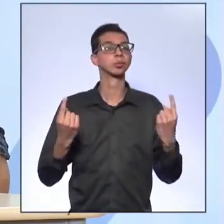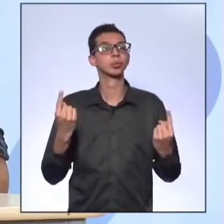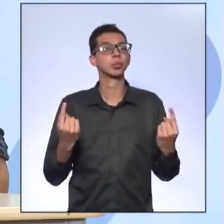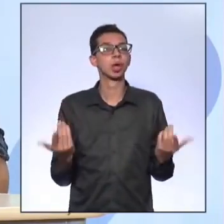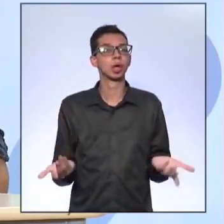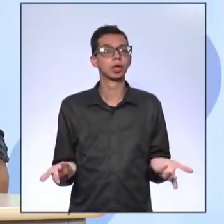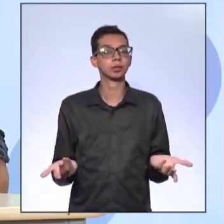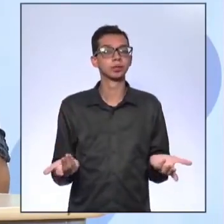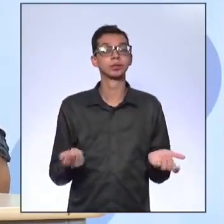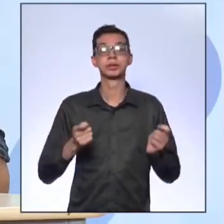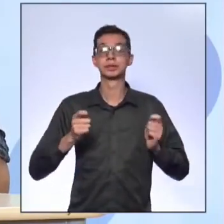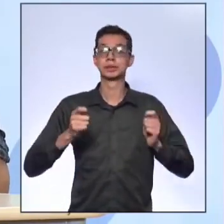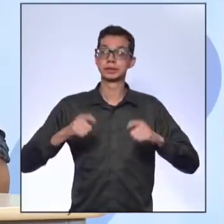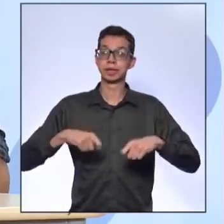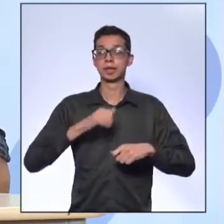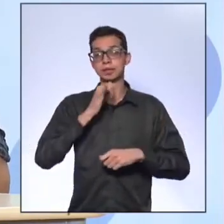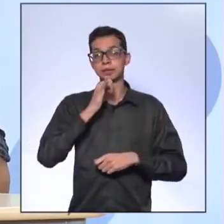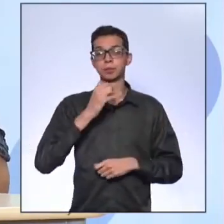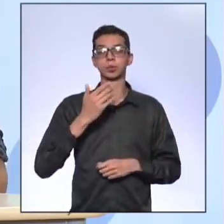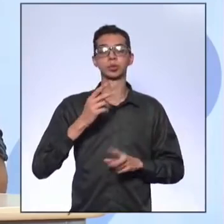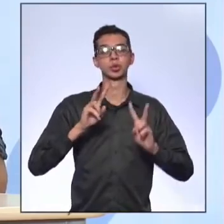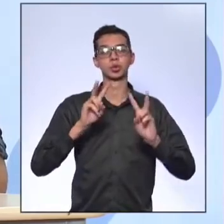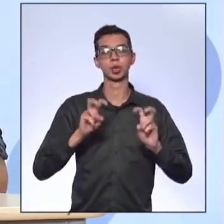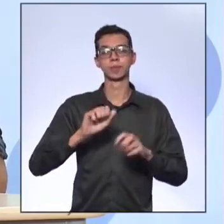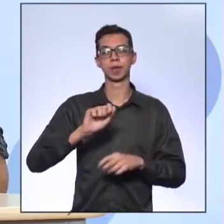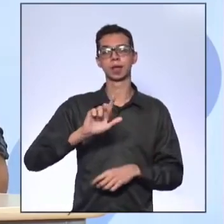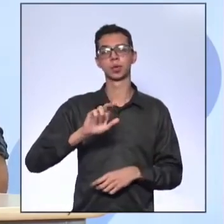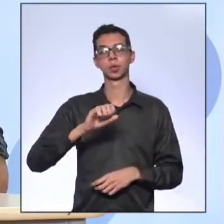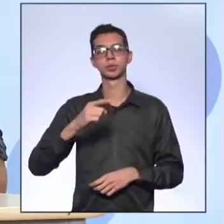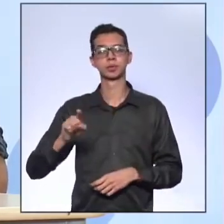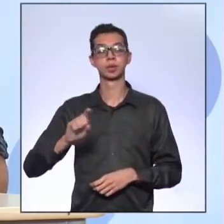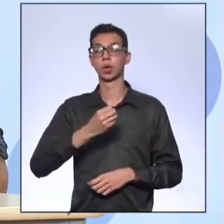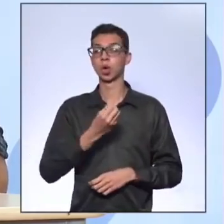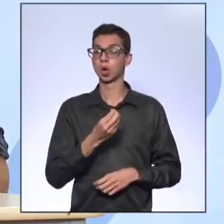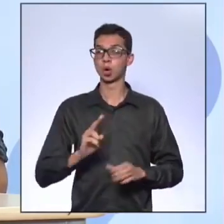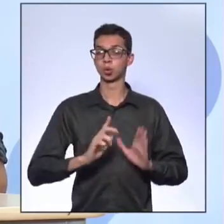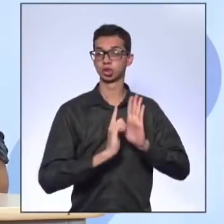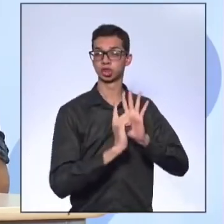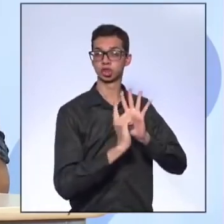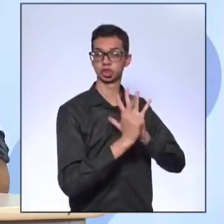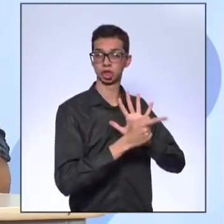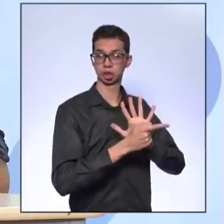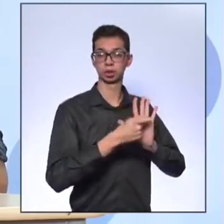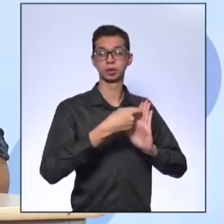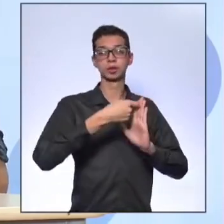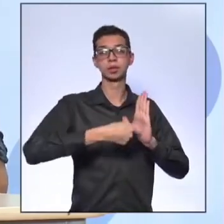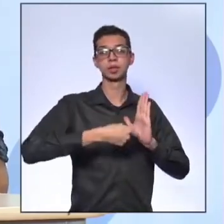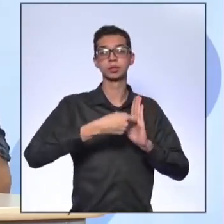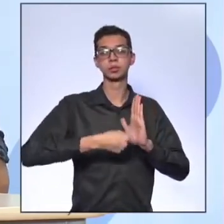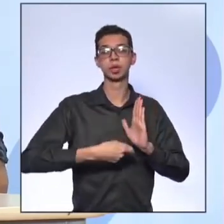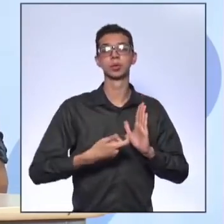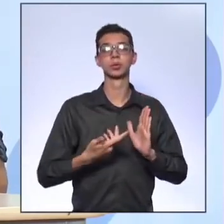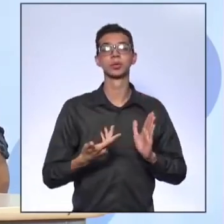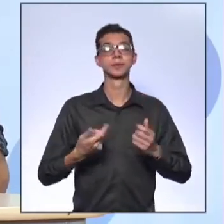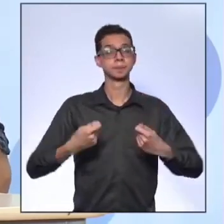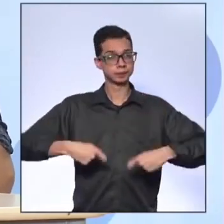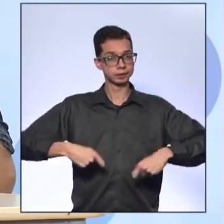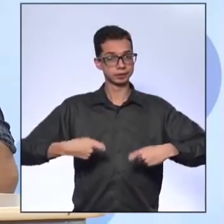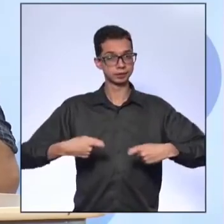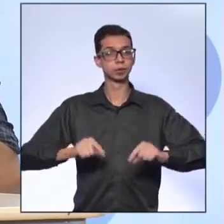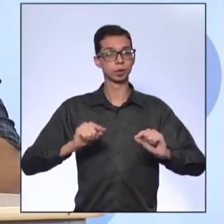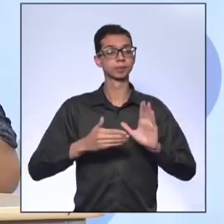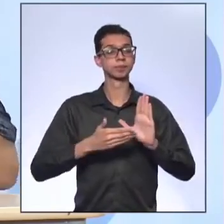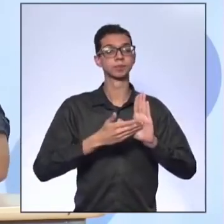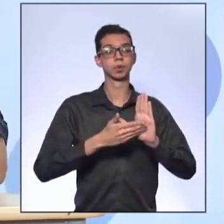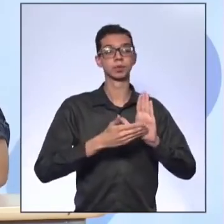citações textuais, provérbios, alusões históricas, entre outras? Ou é um gênero textual em que invariavelmente deve se apresentar uma